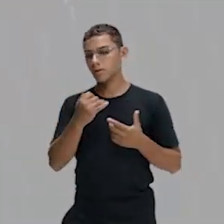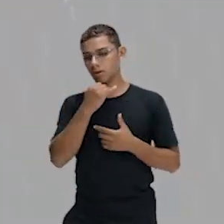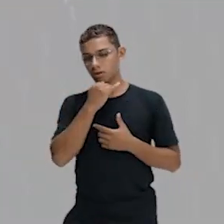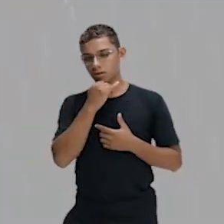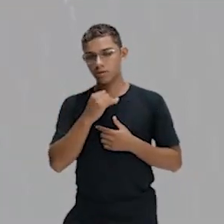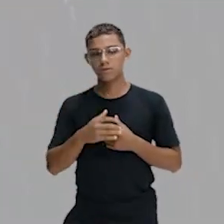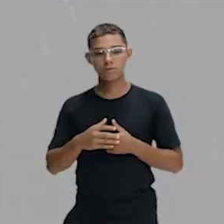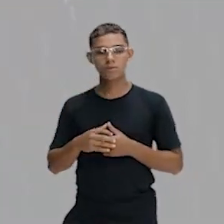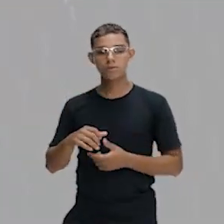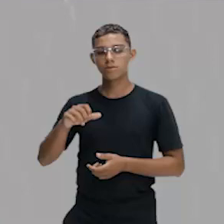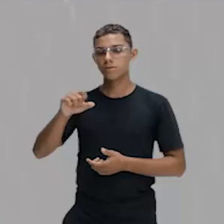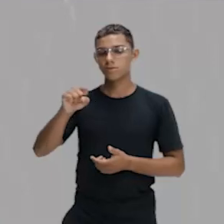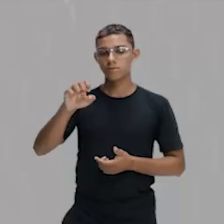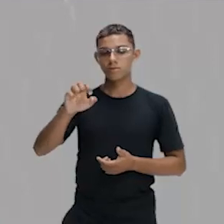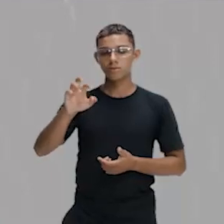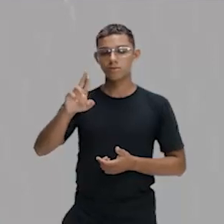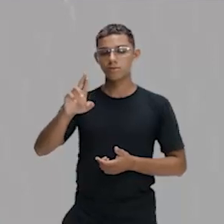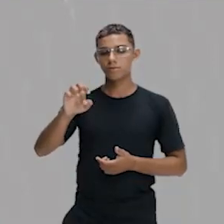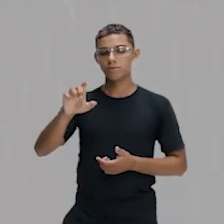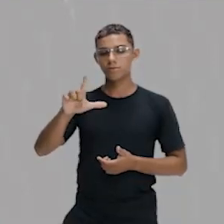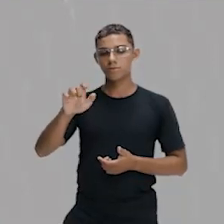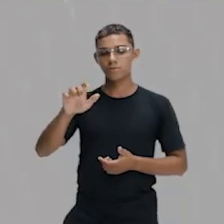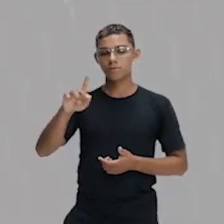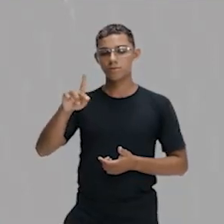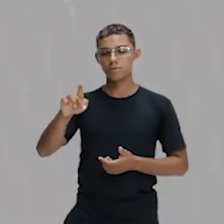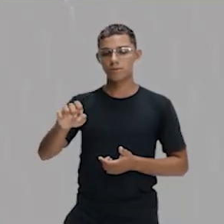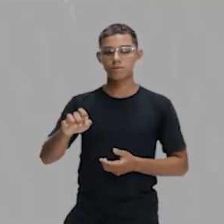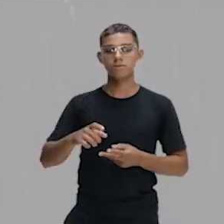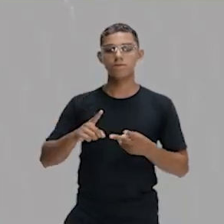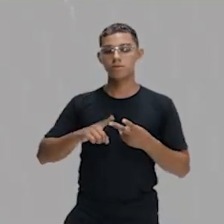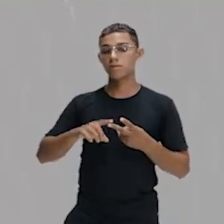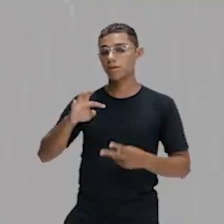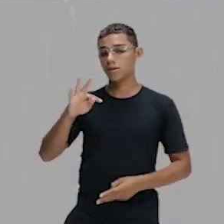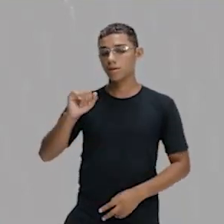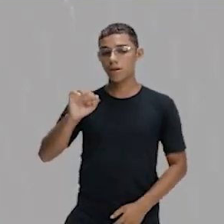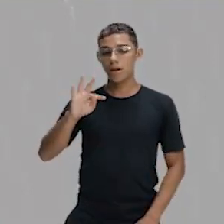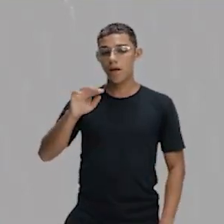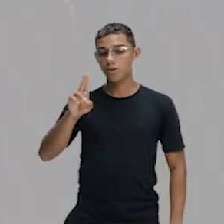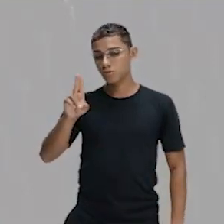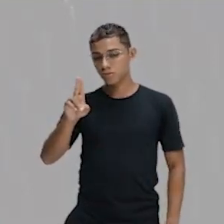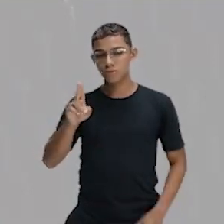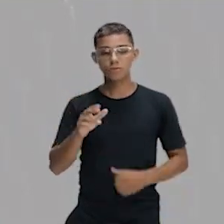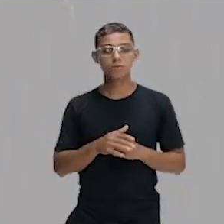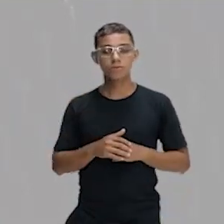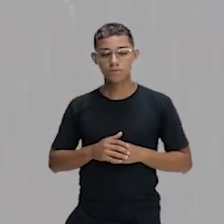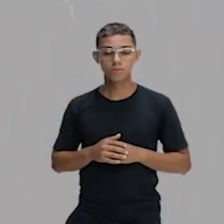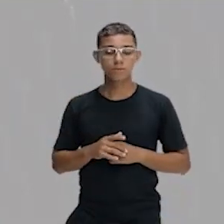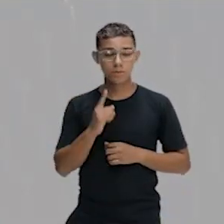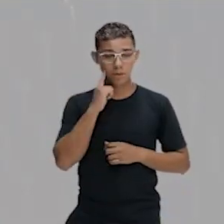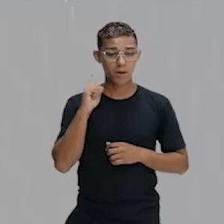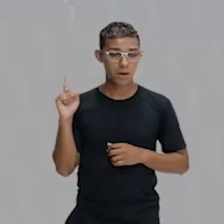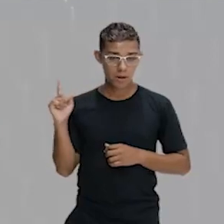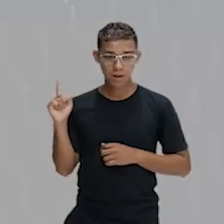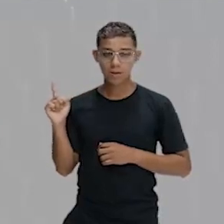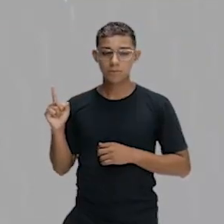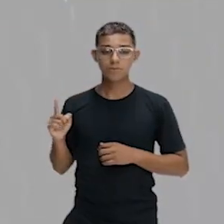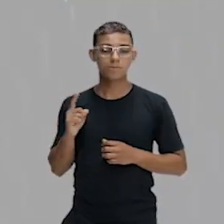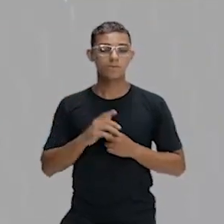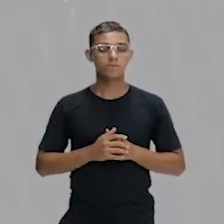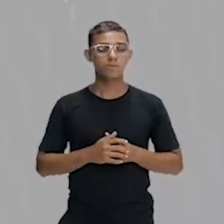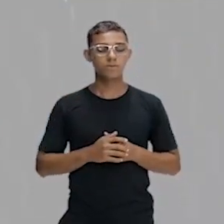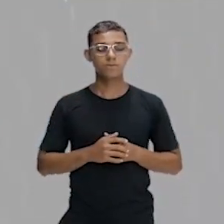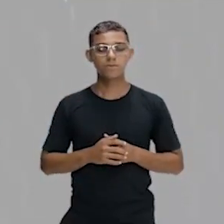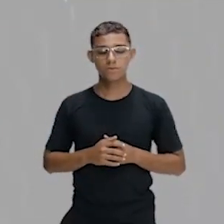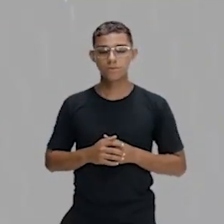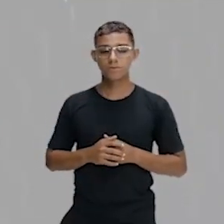exemplo, o serelepe, que é um esquilo brasileiro. Nós temos o tatu, ok? Que é da família das hipodíneas,